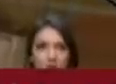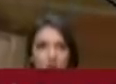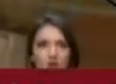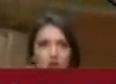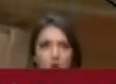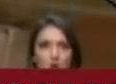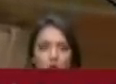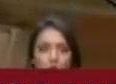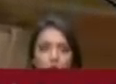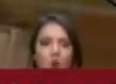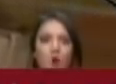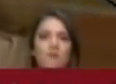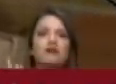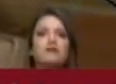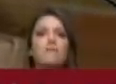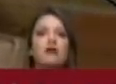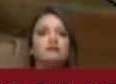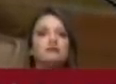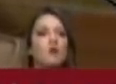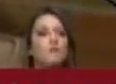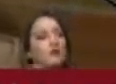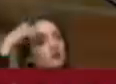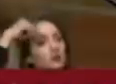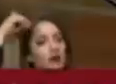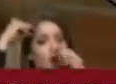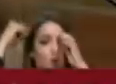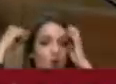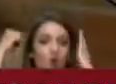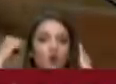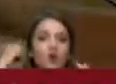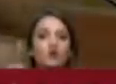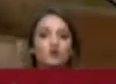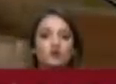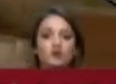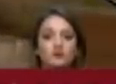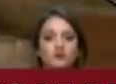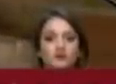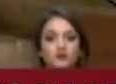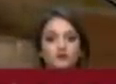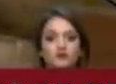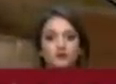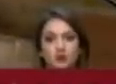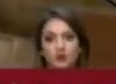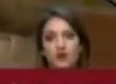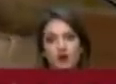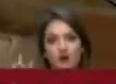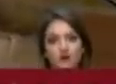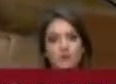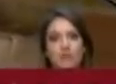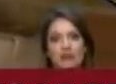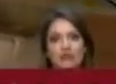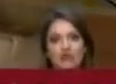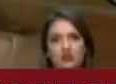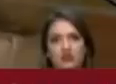é cassado, não é tirado seus direitos políticos, ele pode vir à reeleição. Só que, então, talvez ele tenha pensado nisso, ou seja, com uma